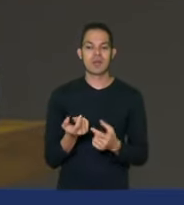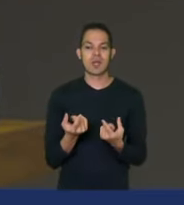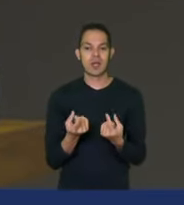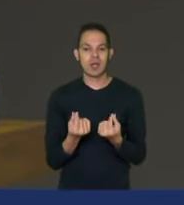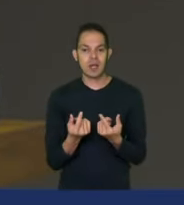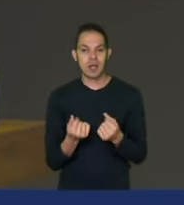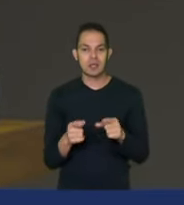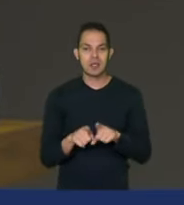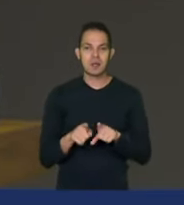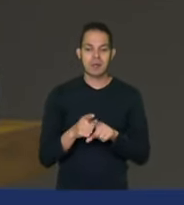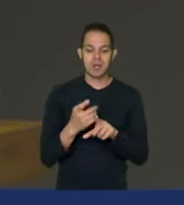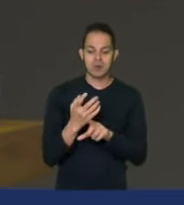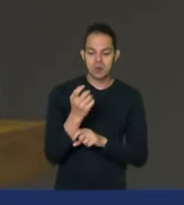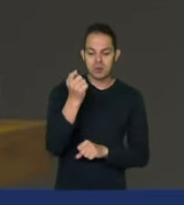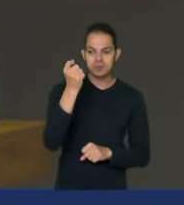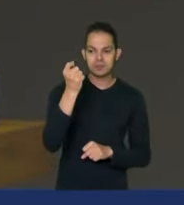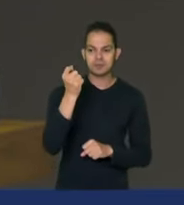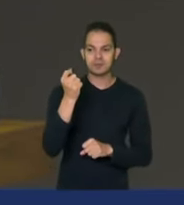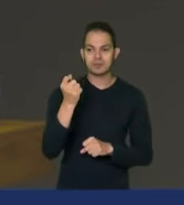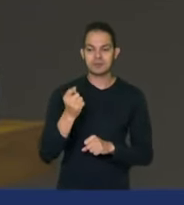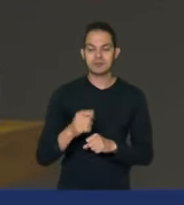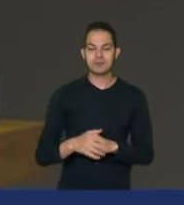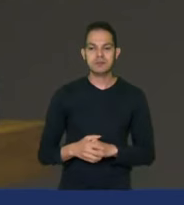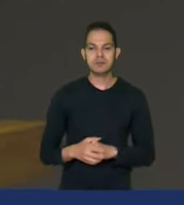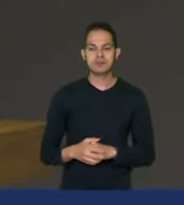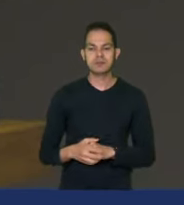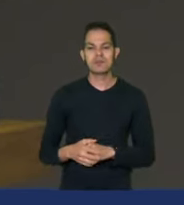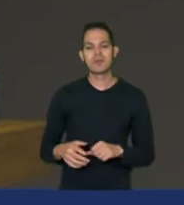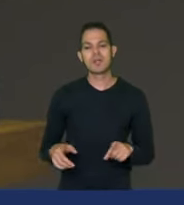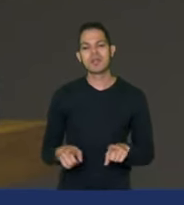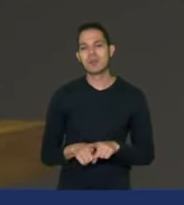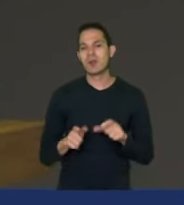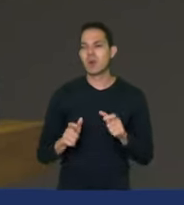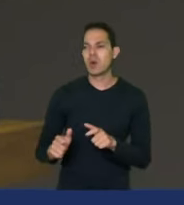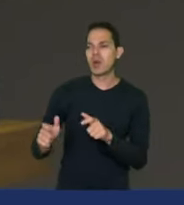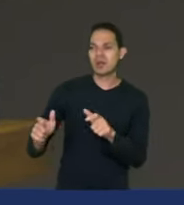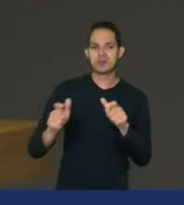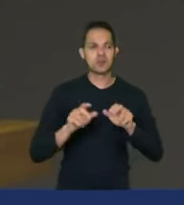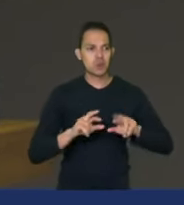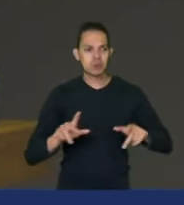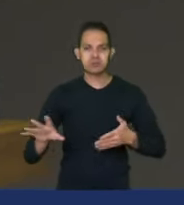adequada, como existem em outros lugares, e